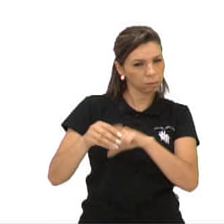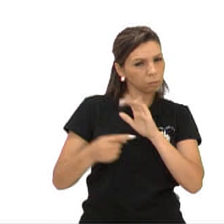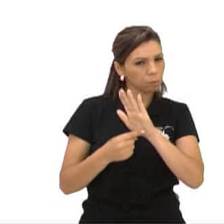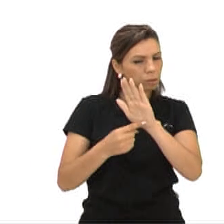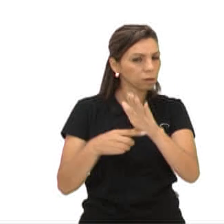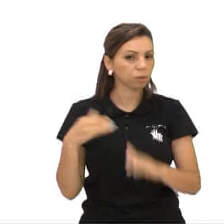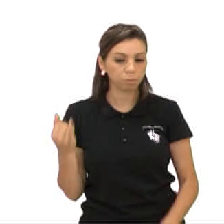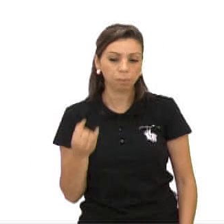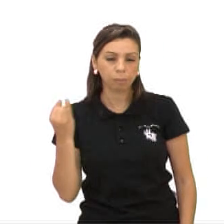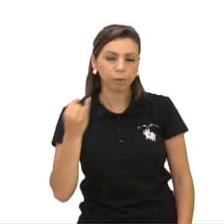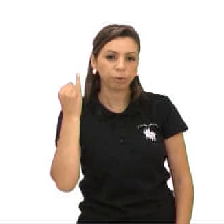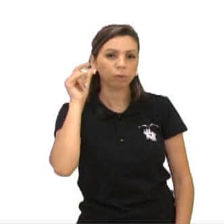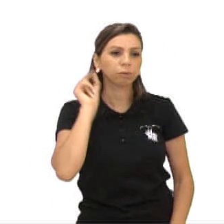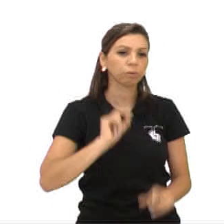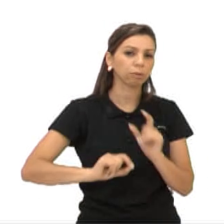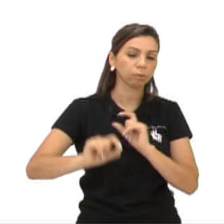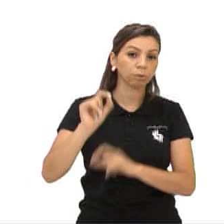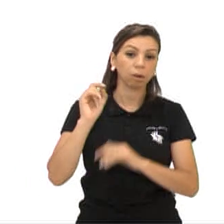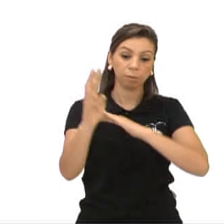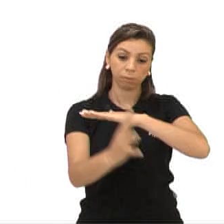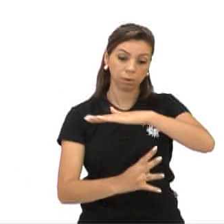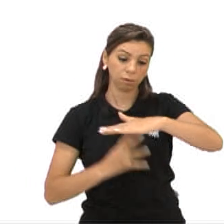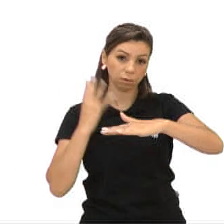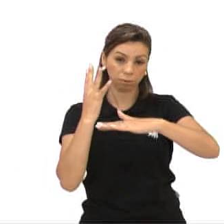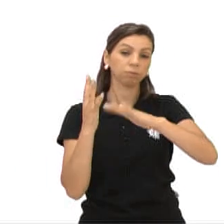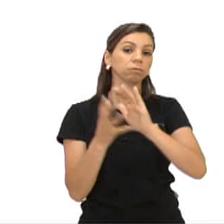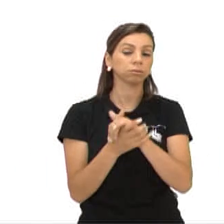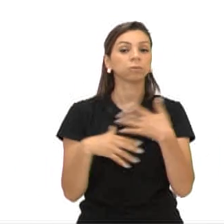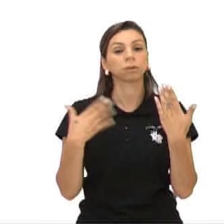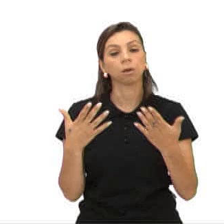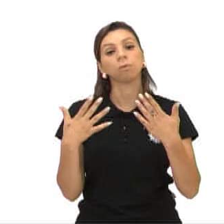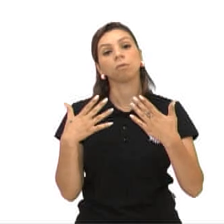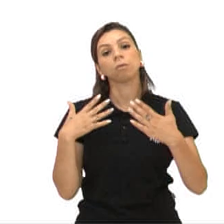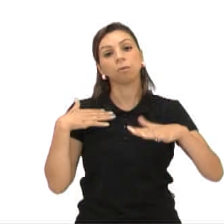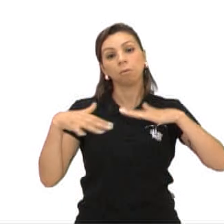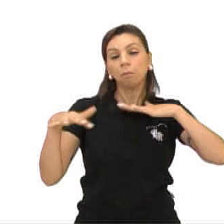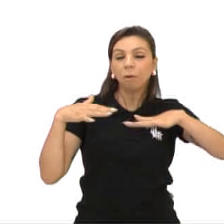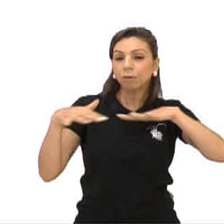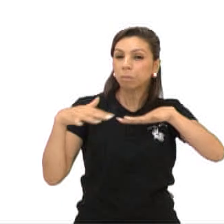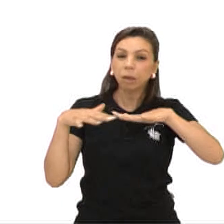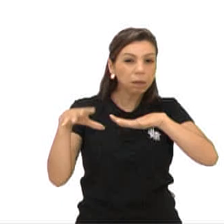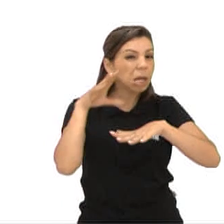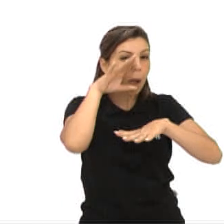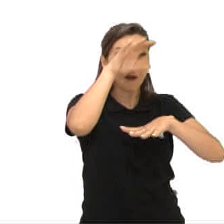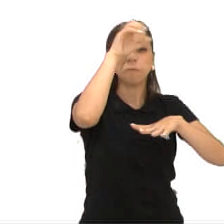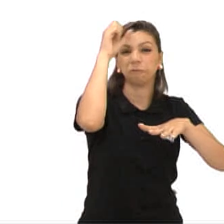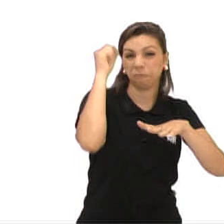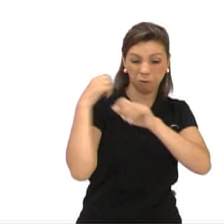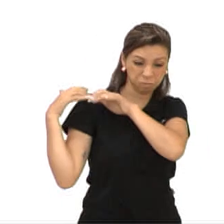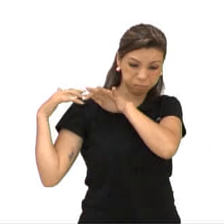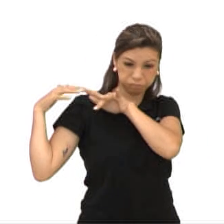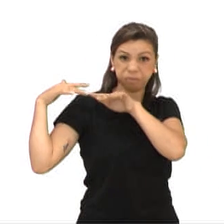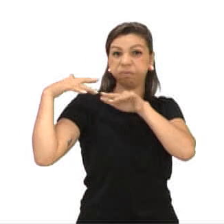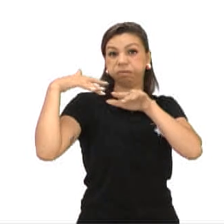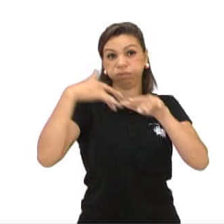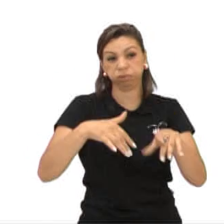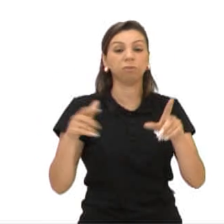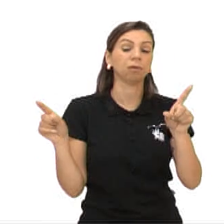uma importância primordial no sentido da migração. Nós tivemos uma movimentação intensa e essa movimentação